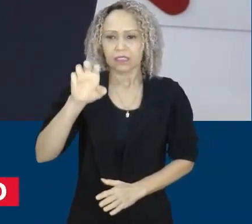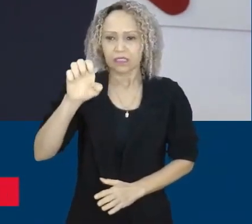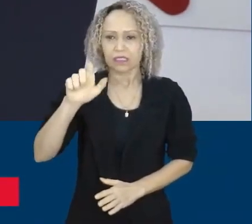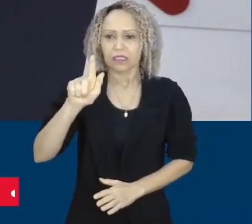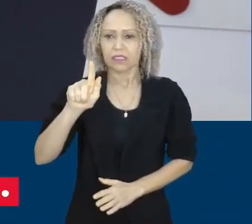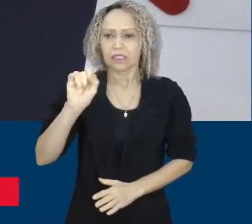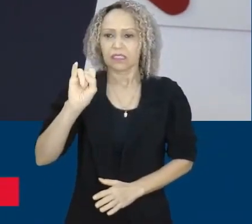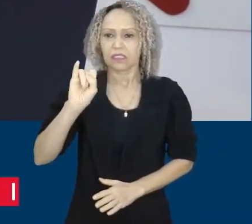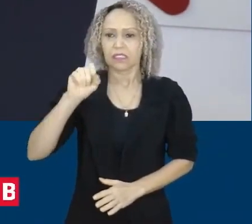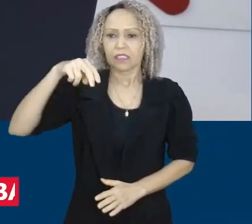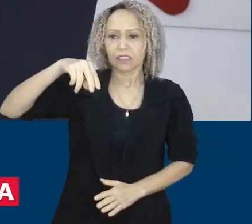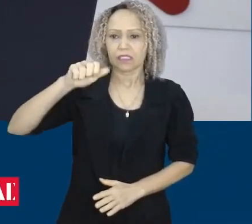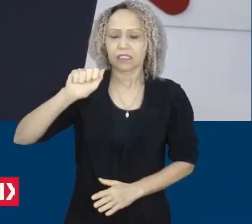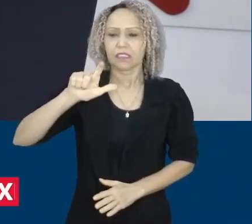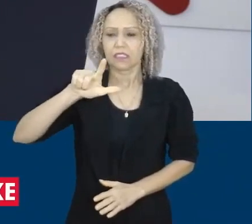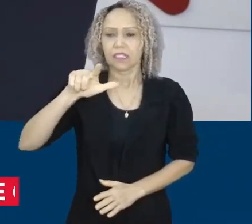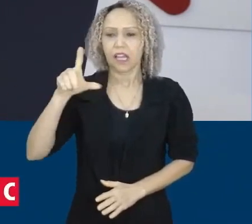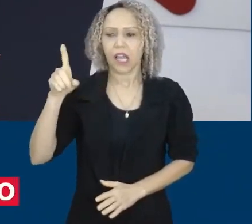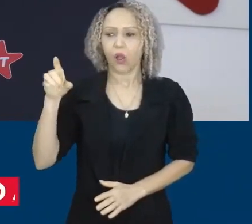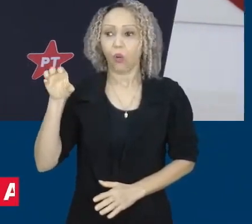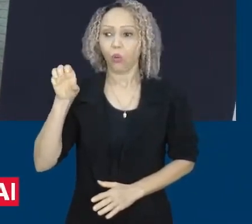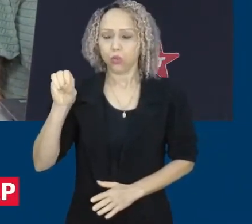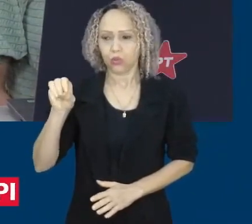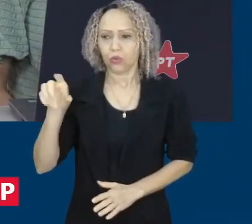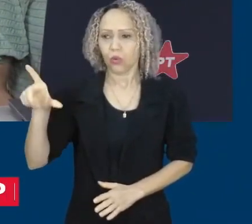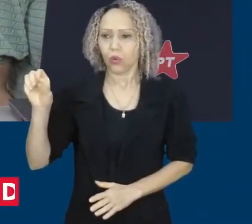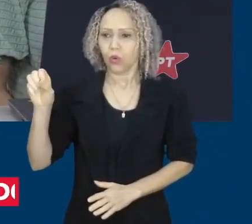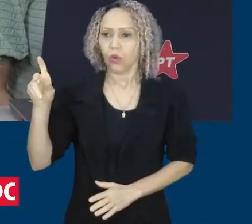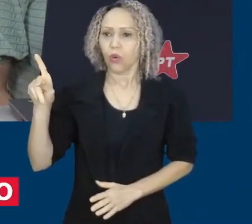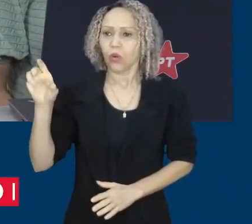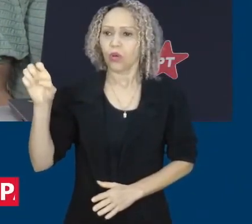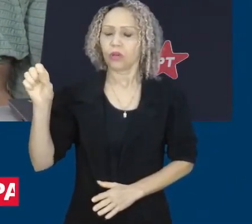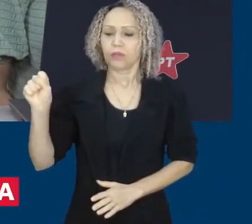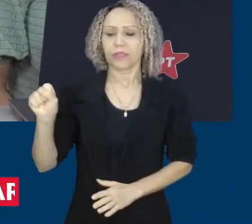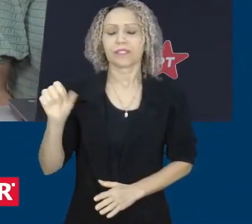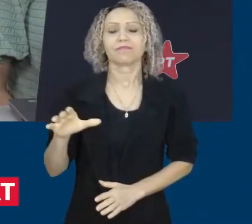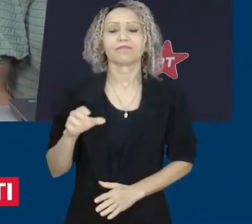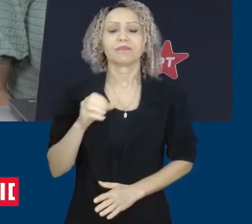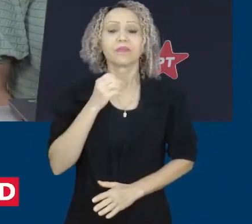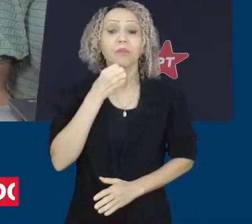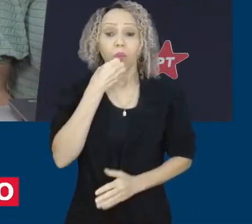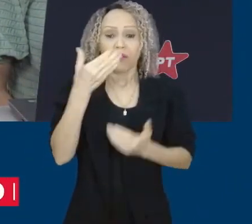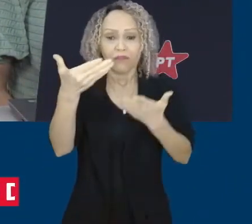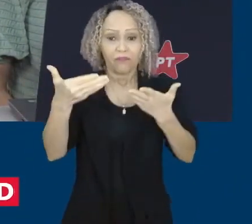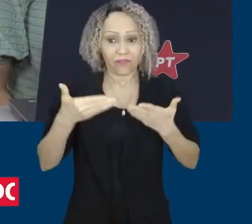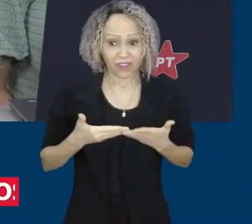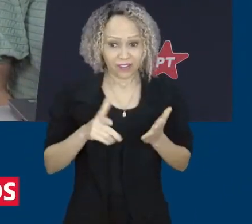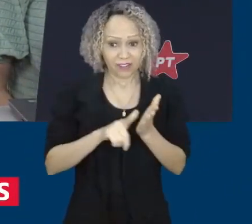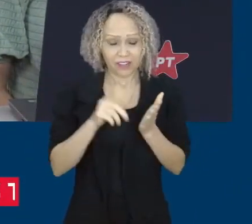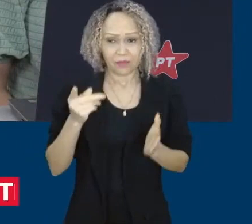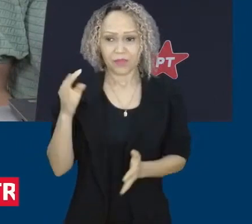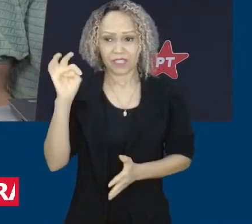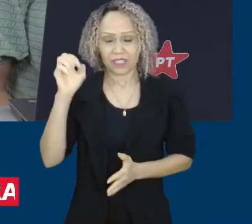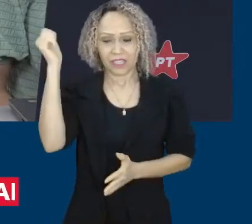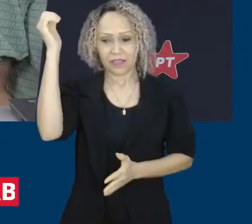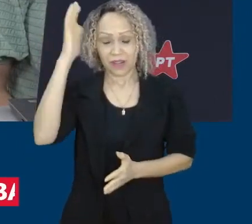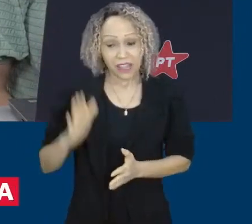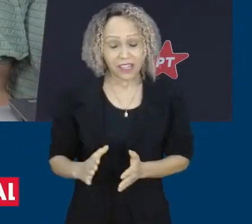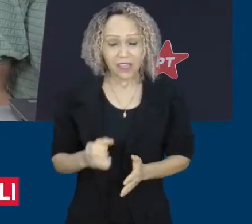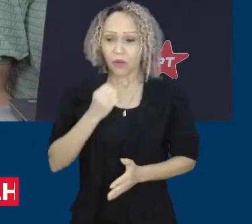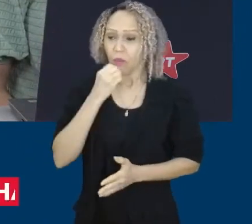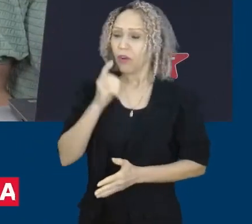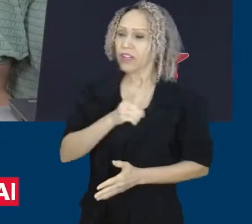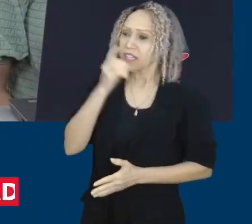PT Brasil. Bom dia, Amanda. Bom dia a todos, né? Que nos acompanha